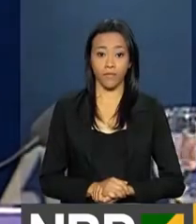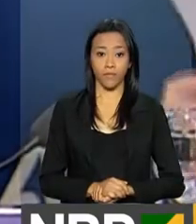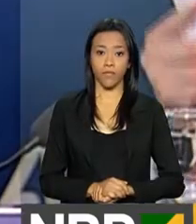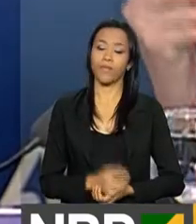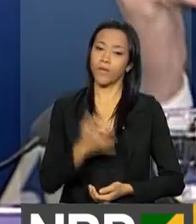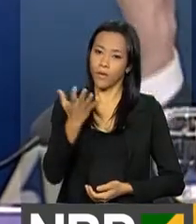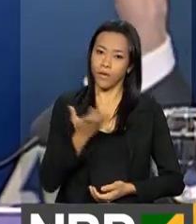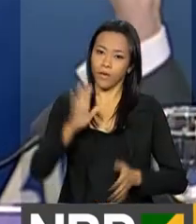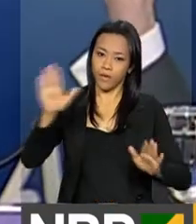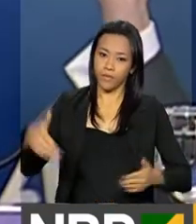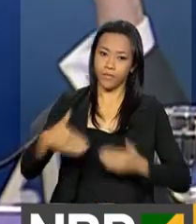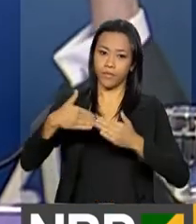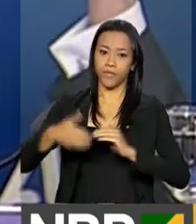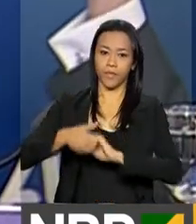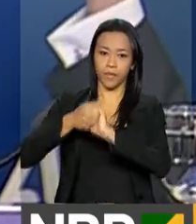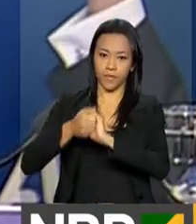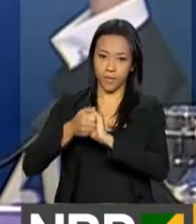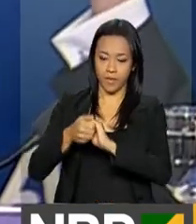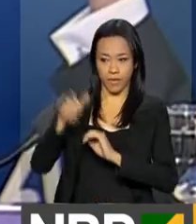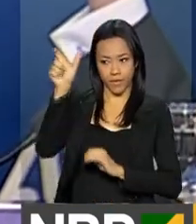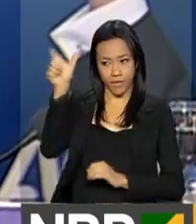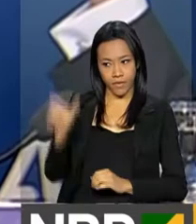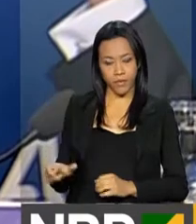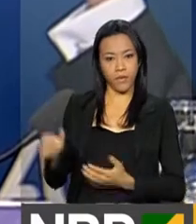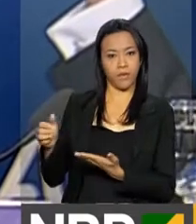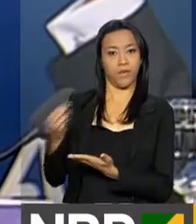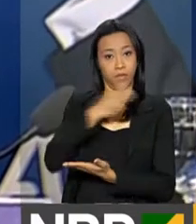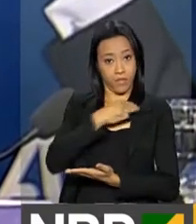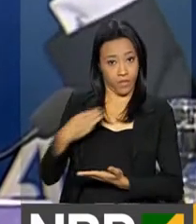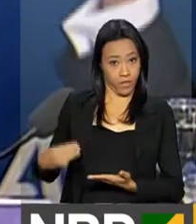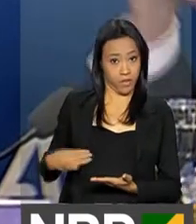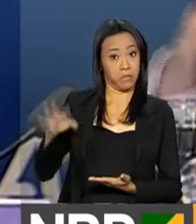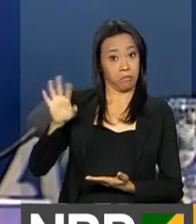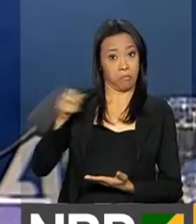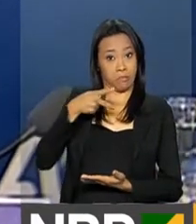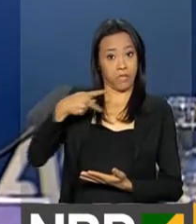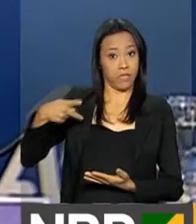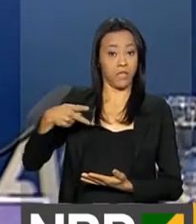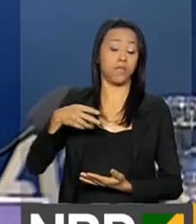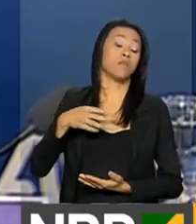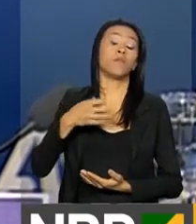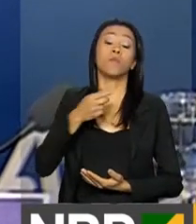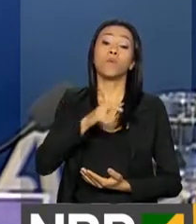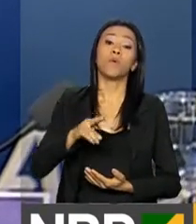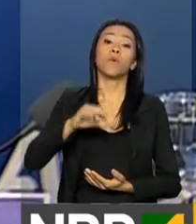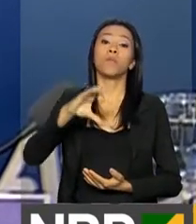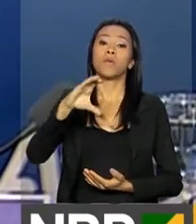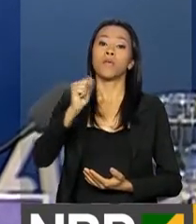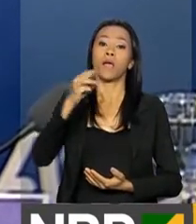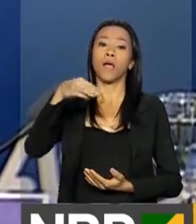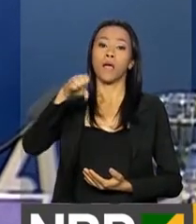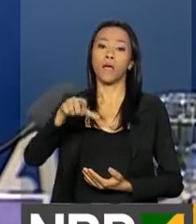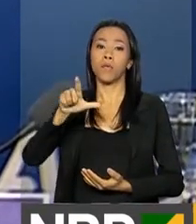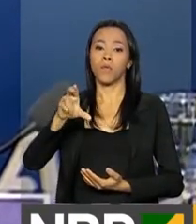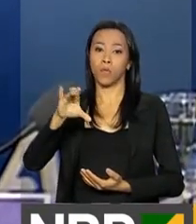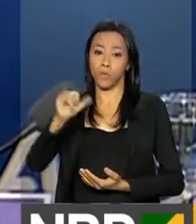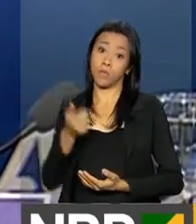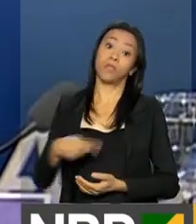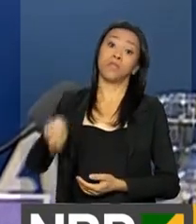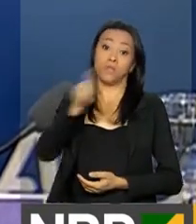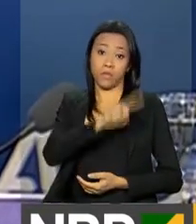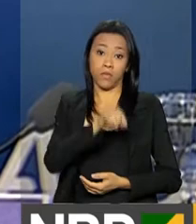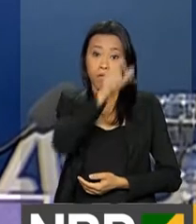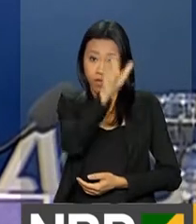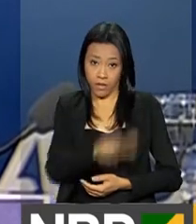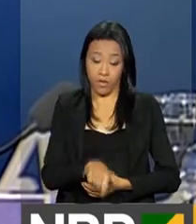Eu quero cumprimentar a ministra presidente Carmen Lúcia, quero cumprimentar a ministra advogada Gleice